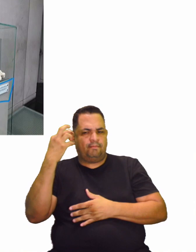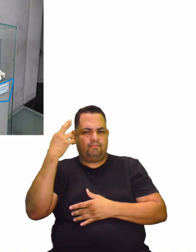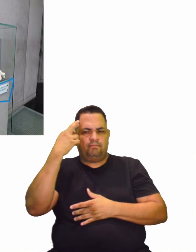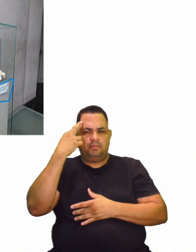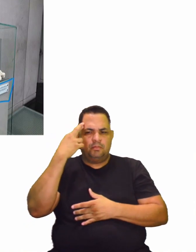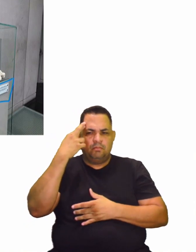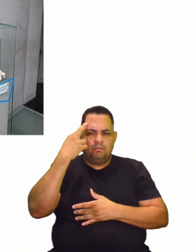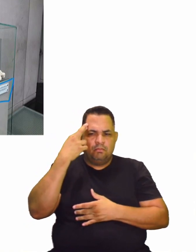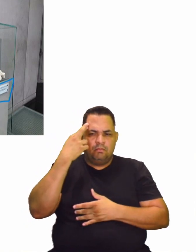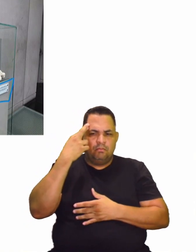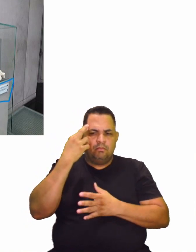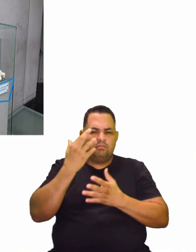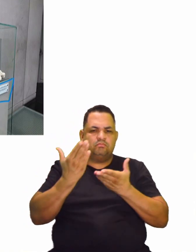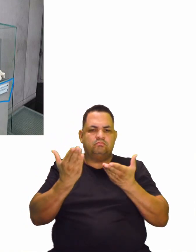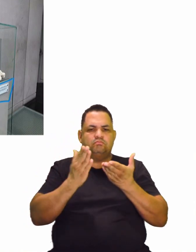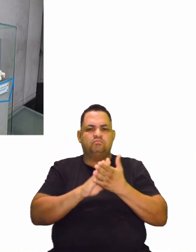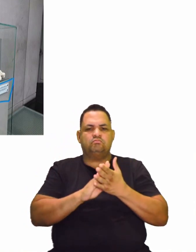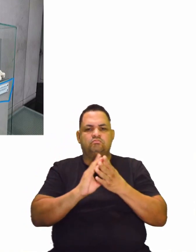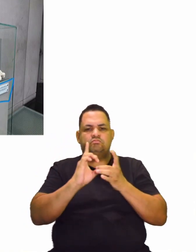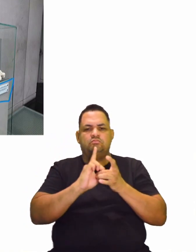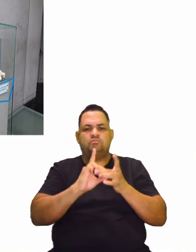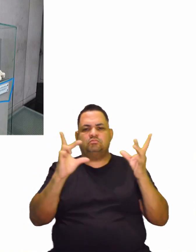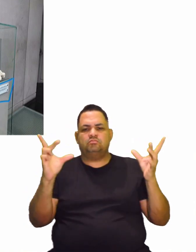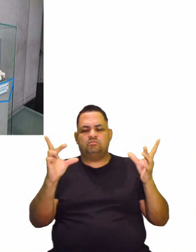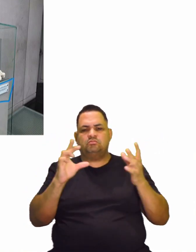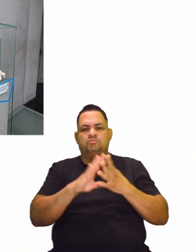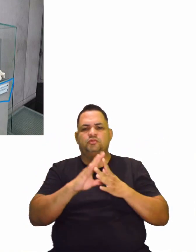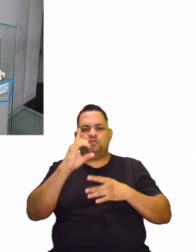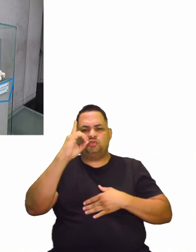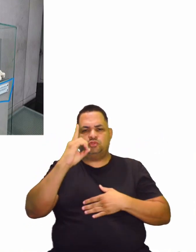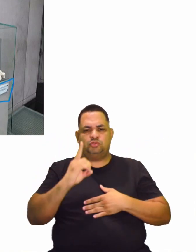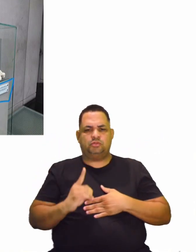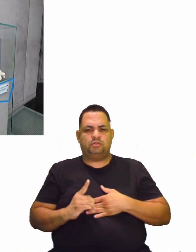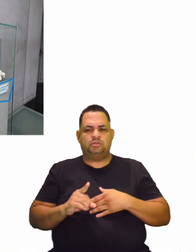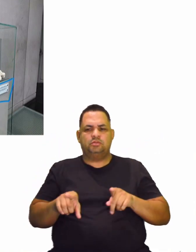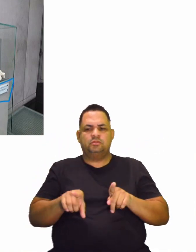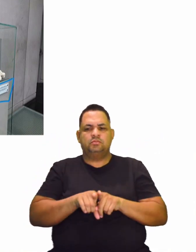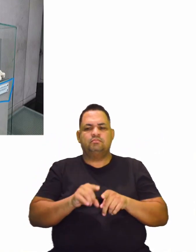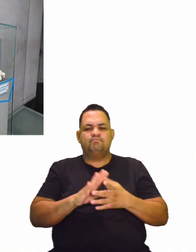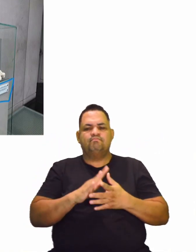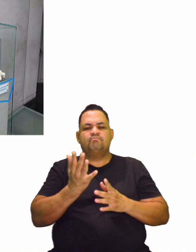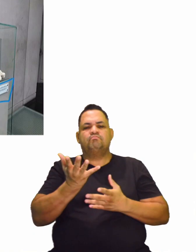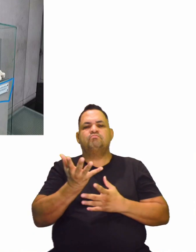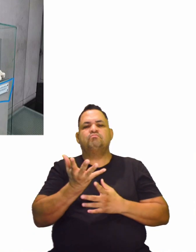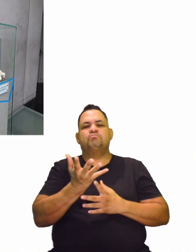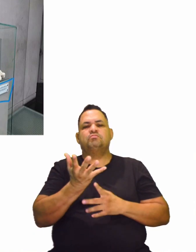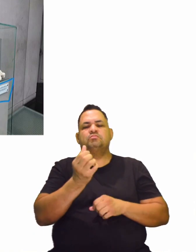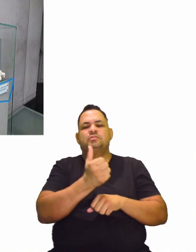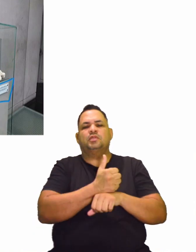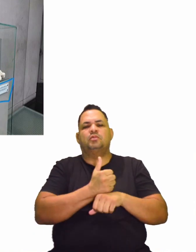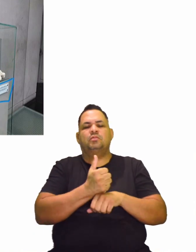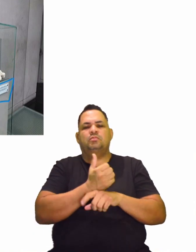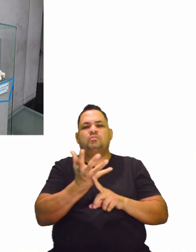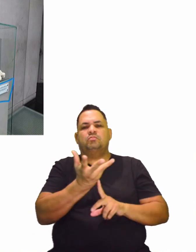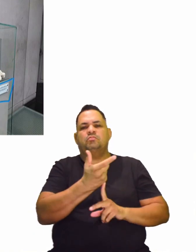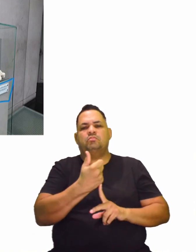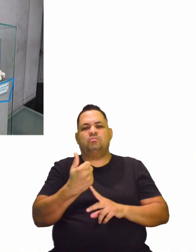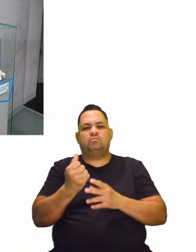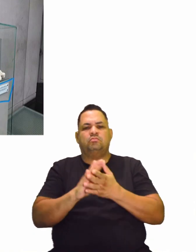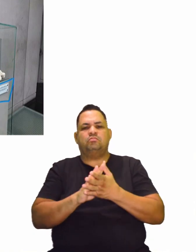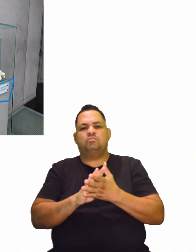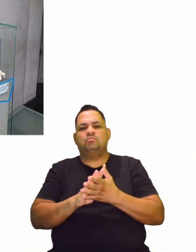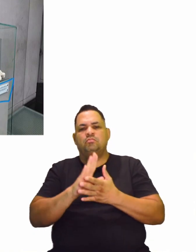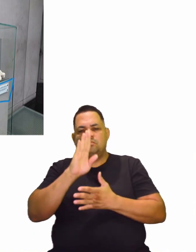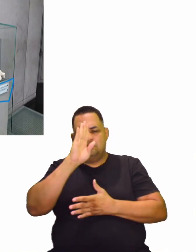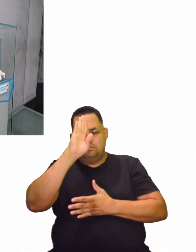reflexão, dos direitos, da democracia, certo? Então, o artista grego priorizava o racionalismo e